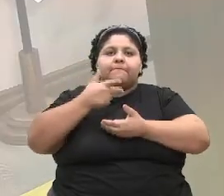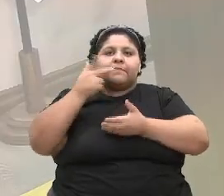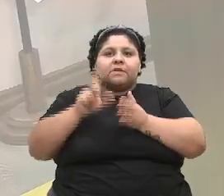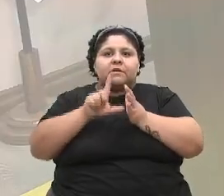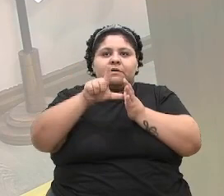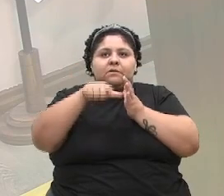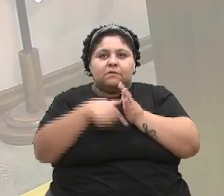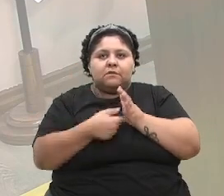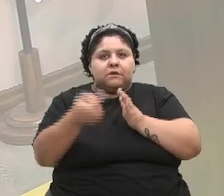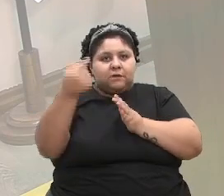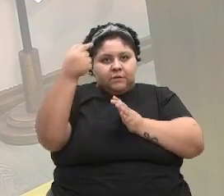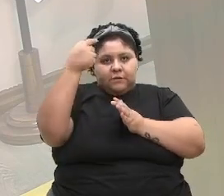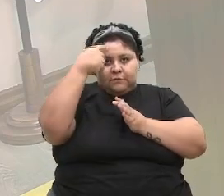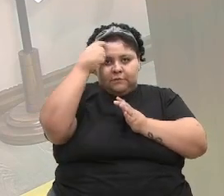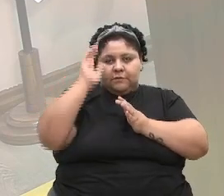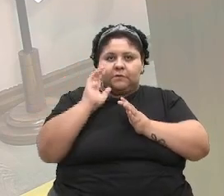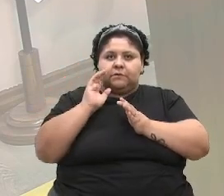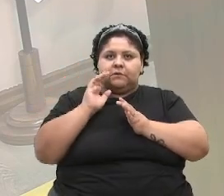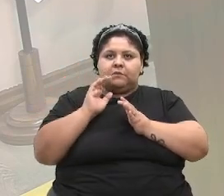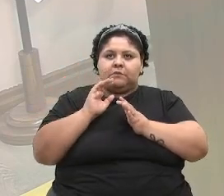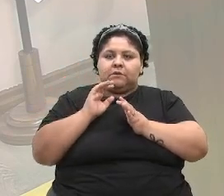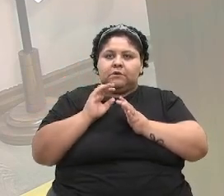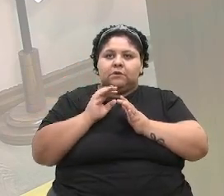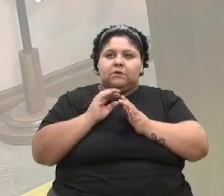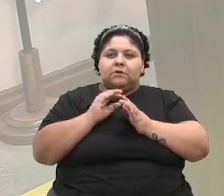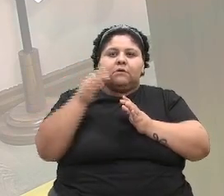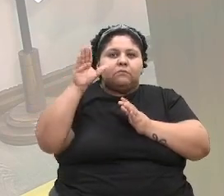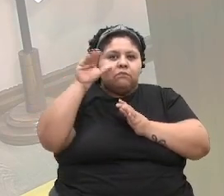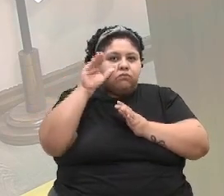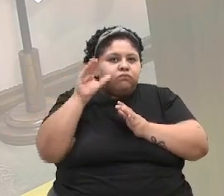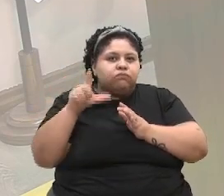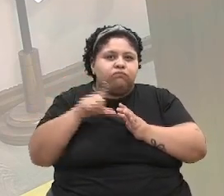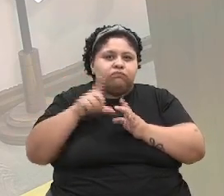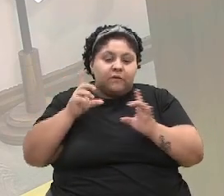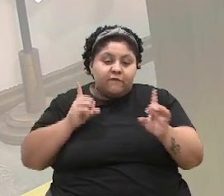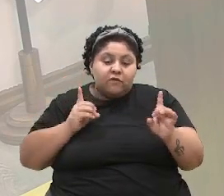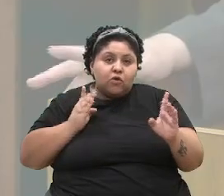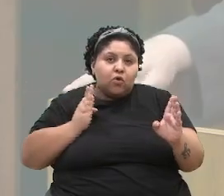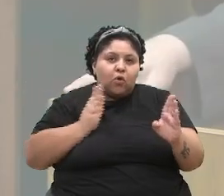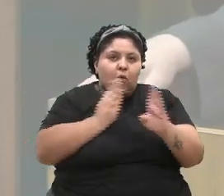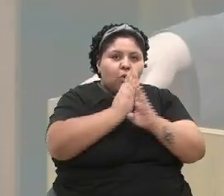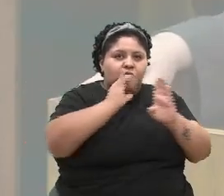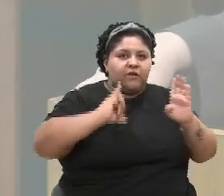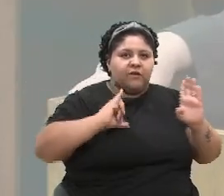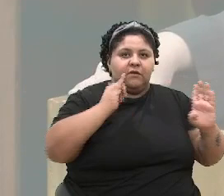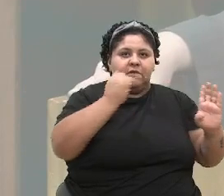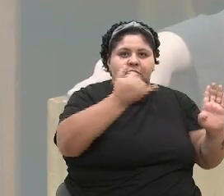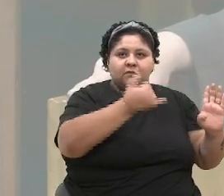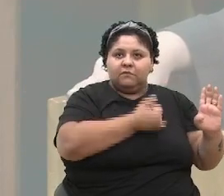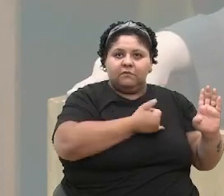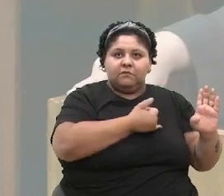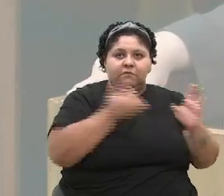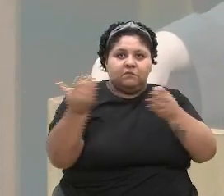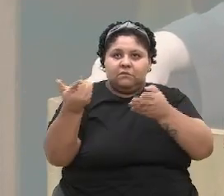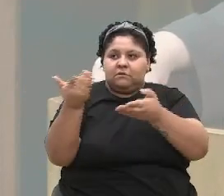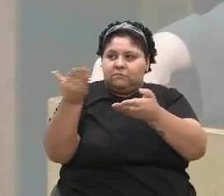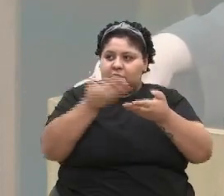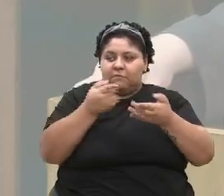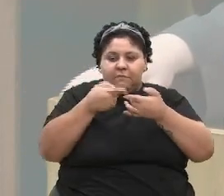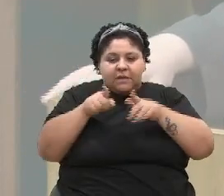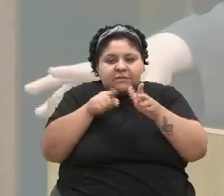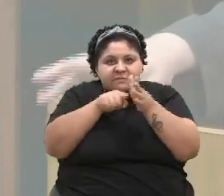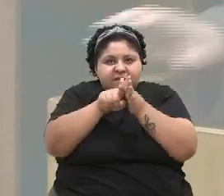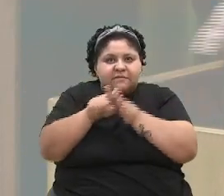nesse raciocínio, o levantamento que temos, houve um encontro em Vacaria, no qual eu não fui convidado, mas estou